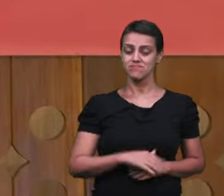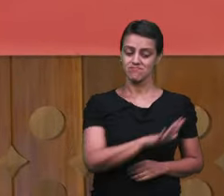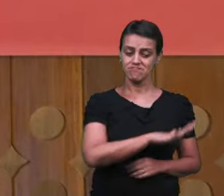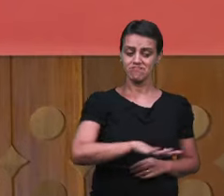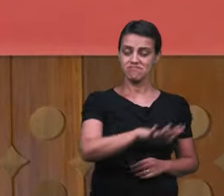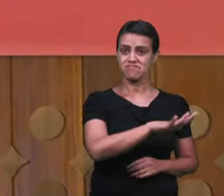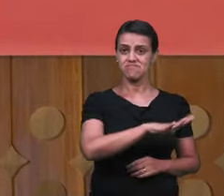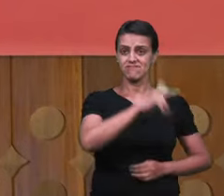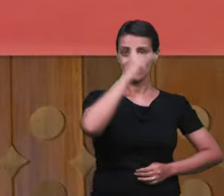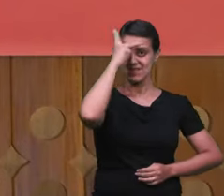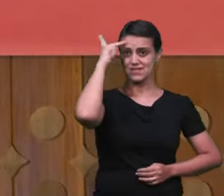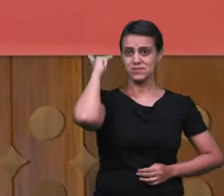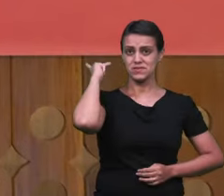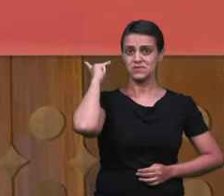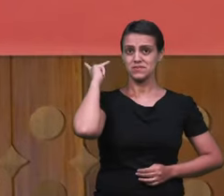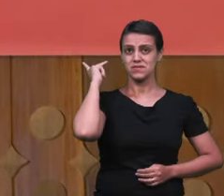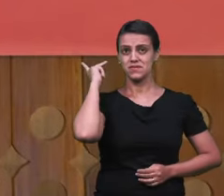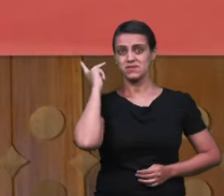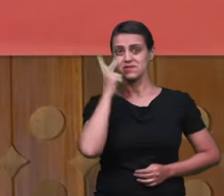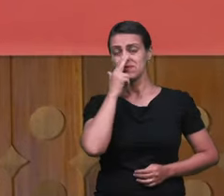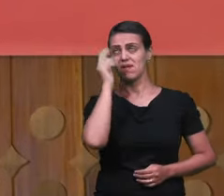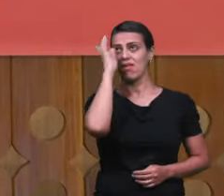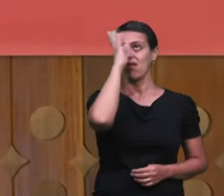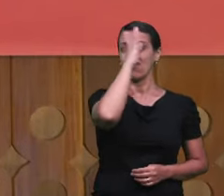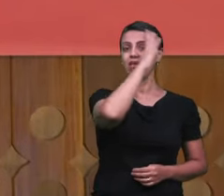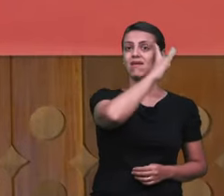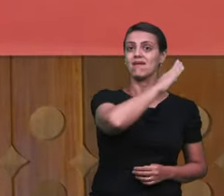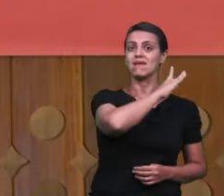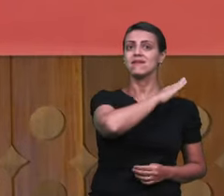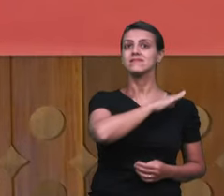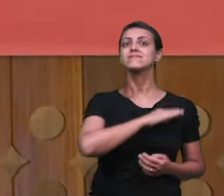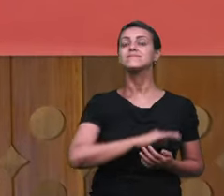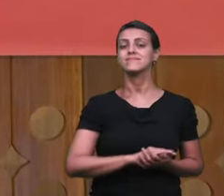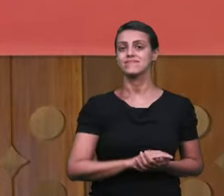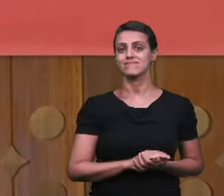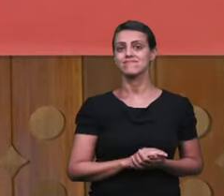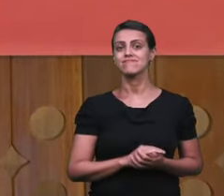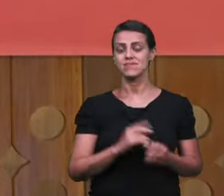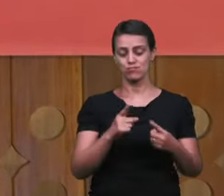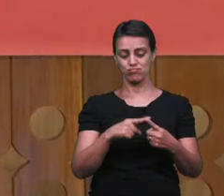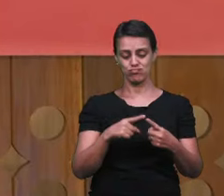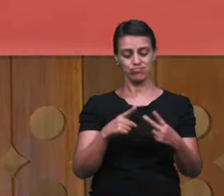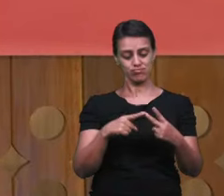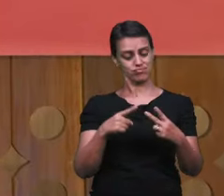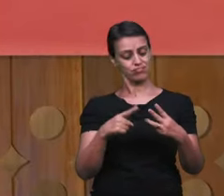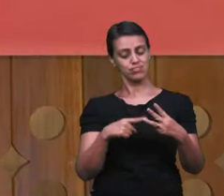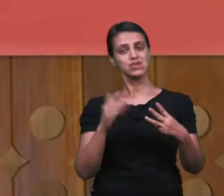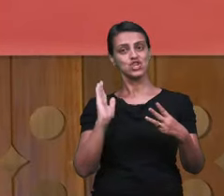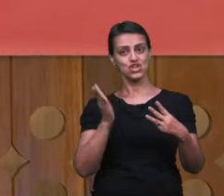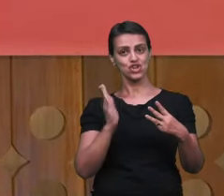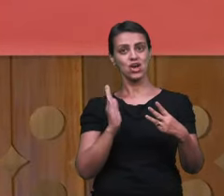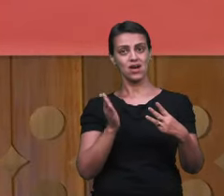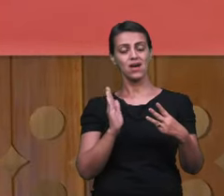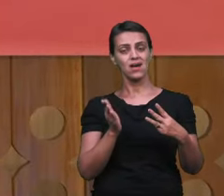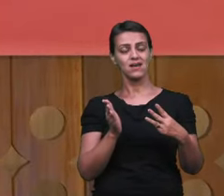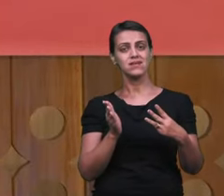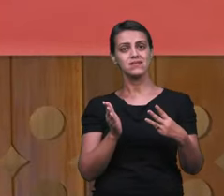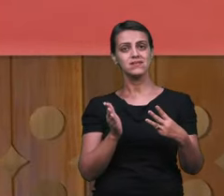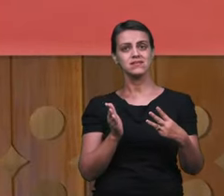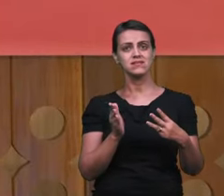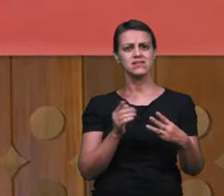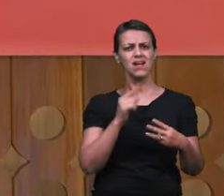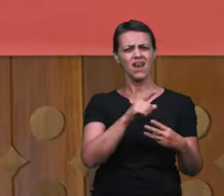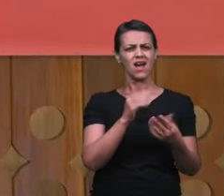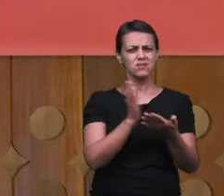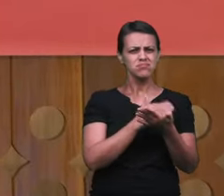7, 4, as 3 primeiras. Outros toques lá em sofonias, né? Falando toque de trombeta. Joel, tocar a trombeta em Sião.